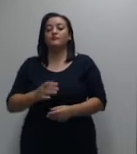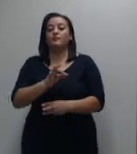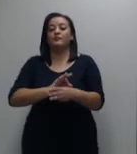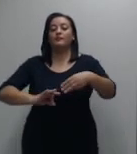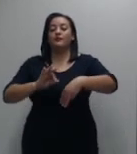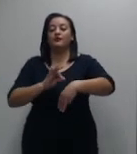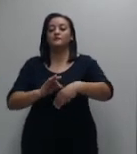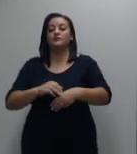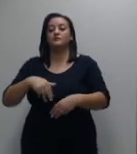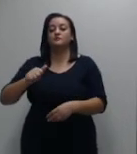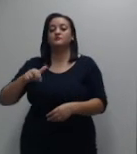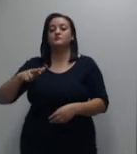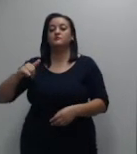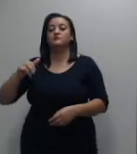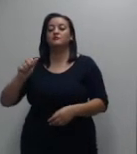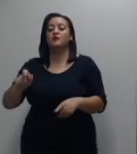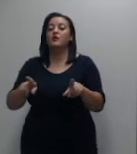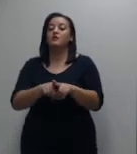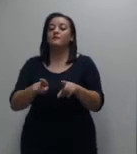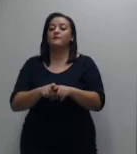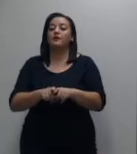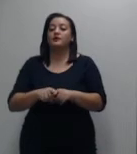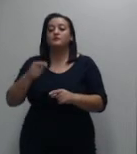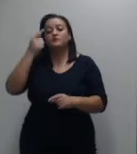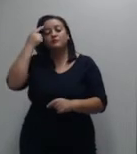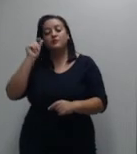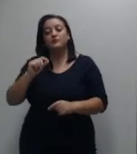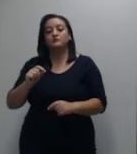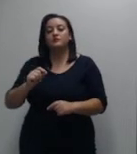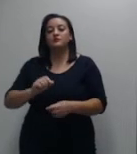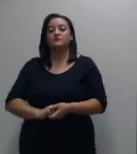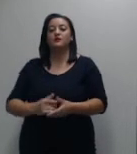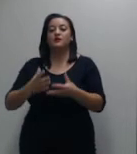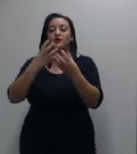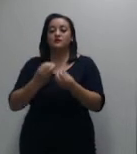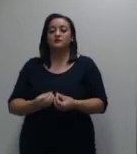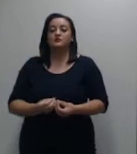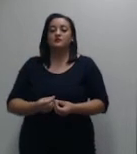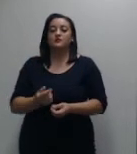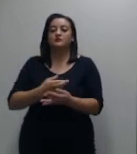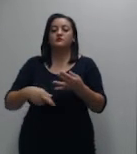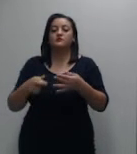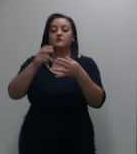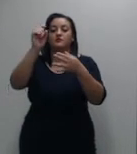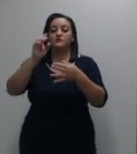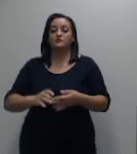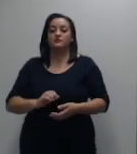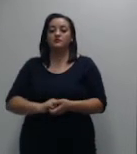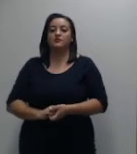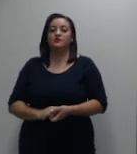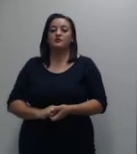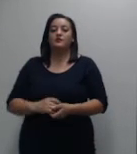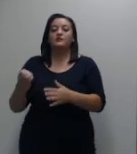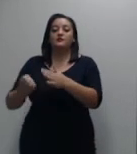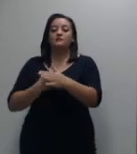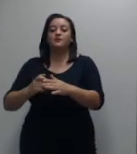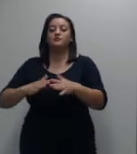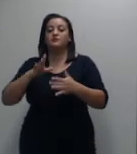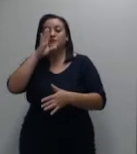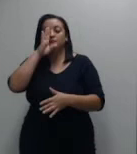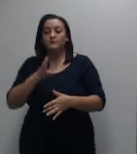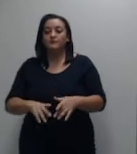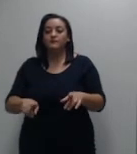Isabel gallotti no sentido de que o provimento do recurso especial da brazolio quanto a Mary